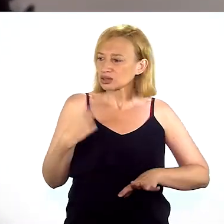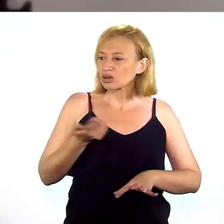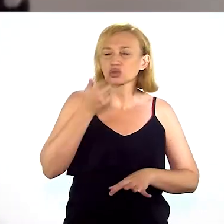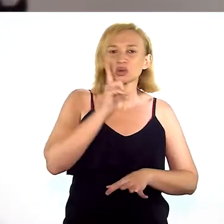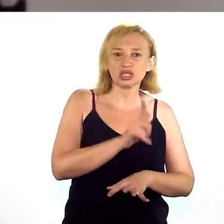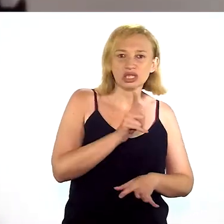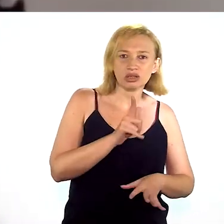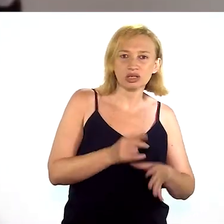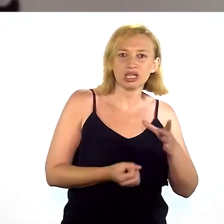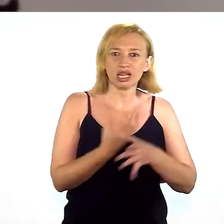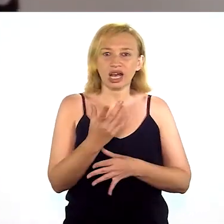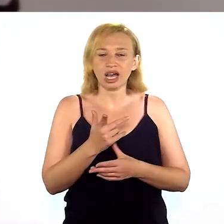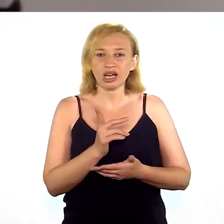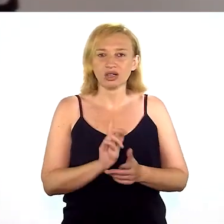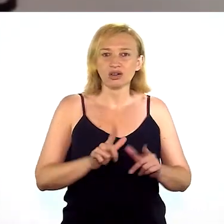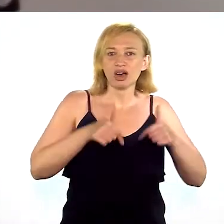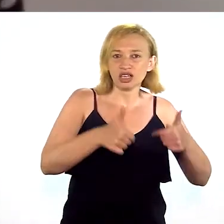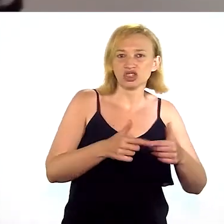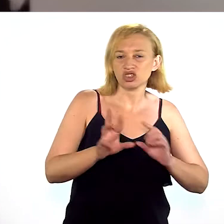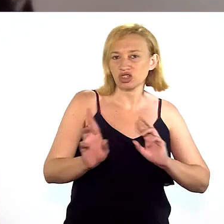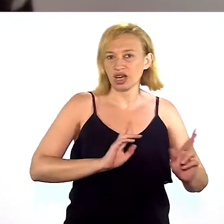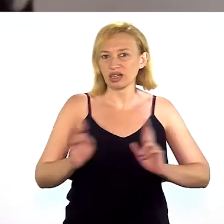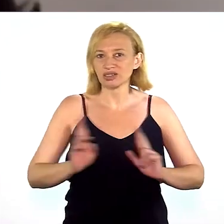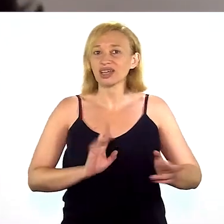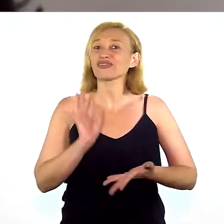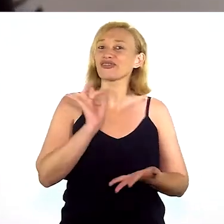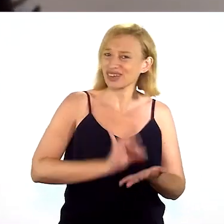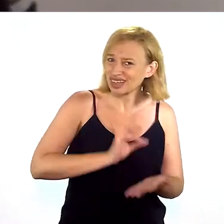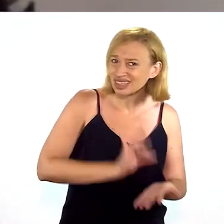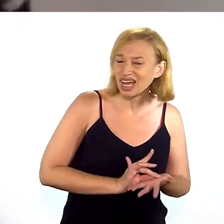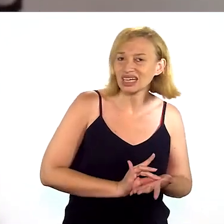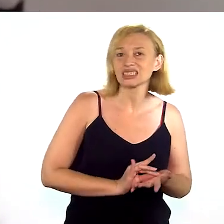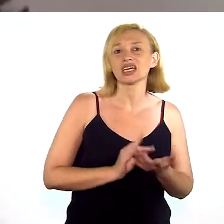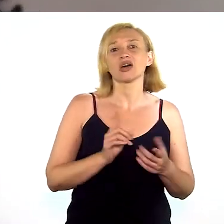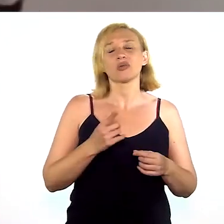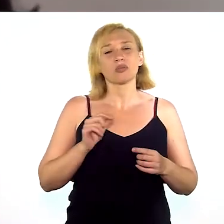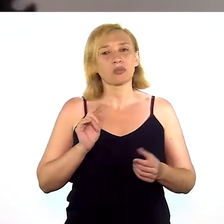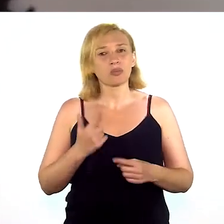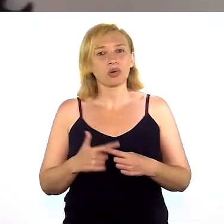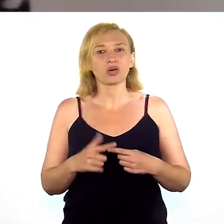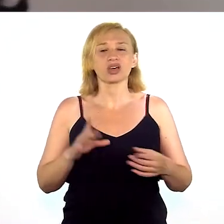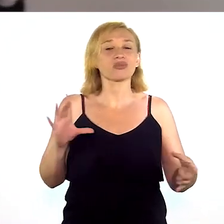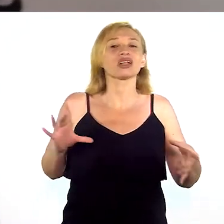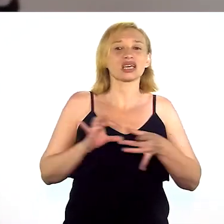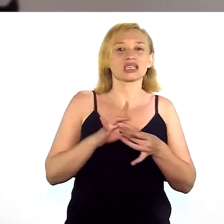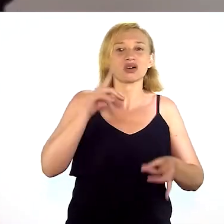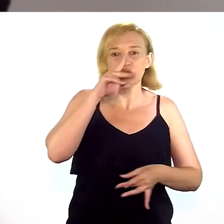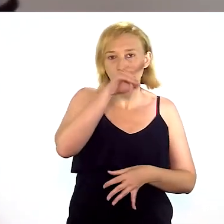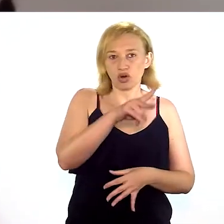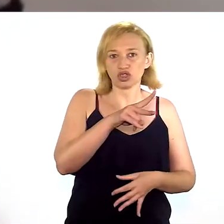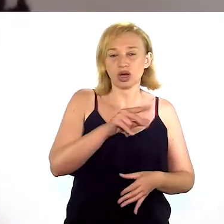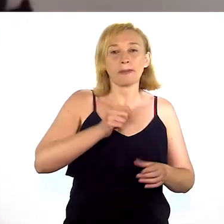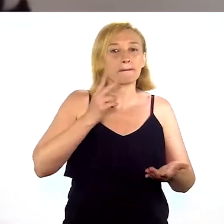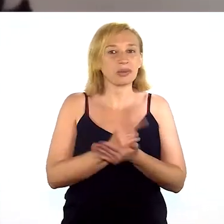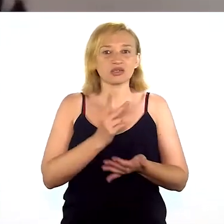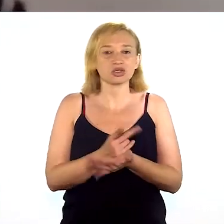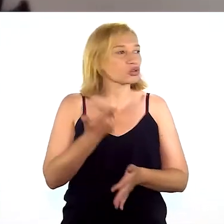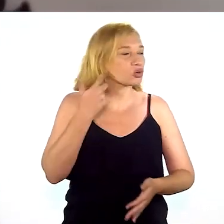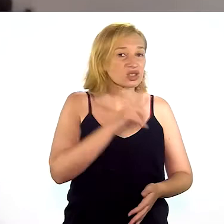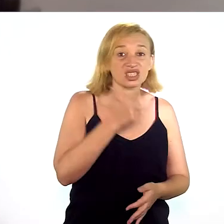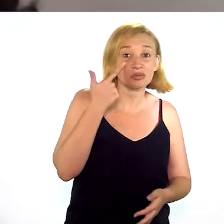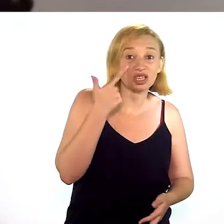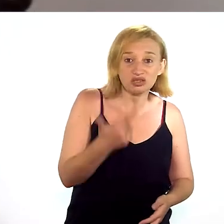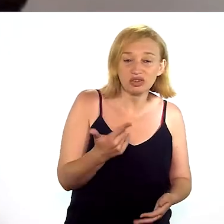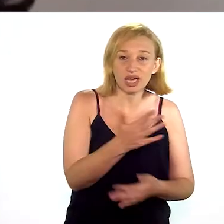né? Será que a gente conseguiu criar novas formas de nos relacionar mesmo? Porque há uma ligação muito forte,